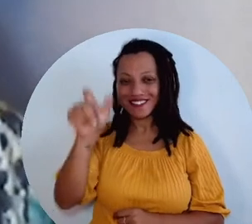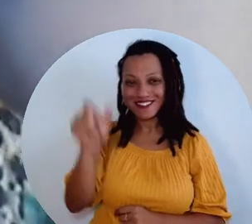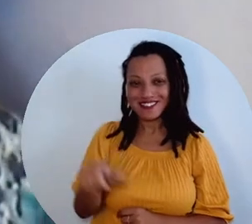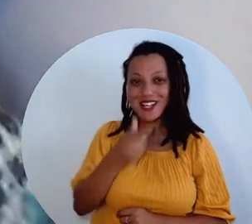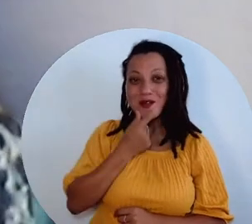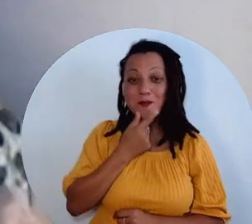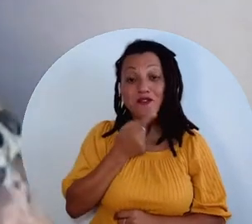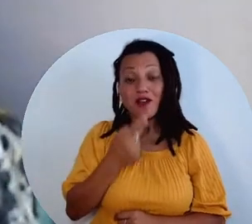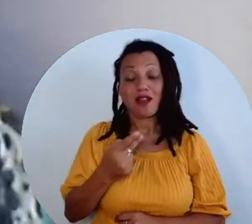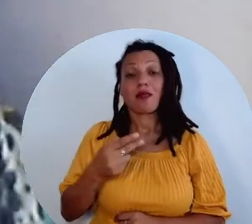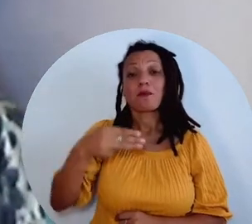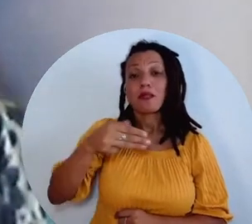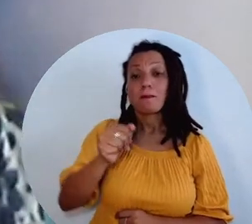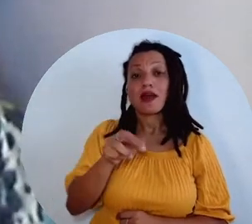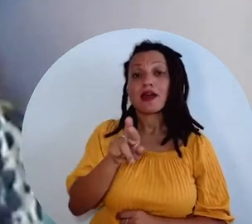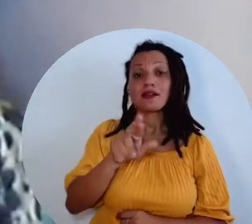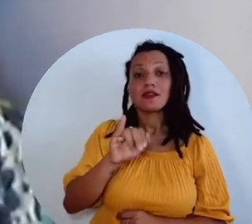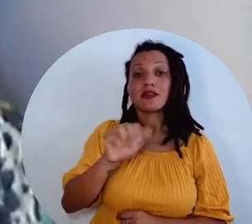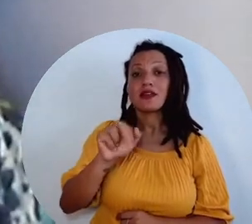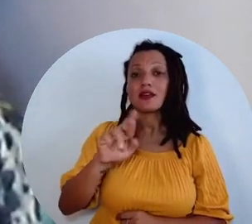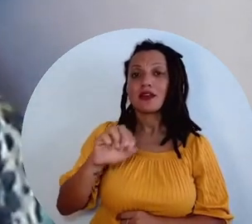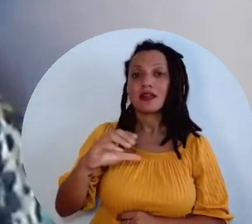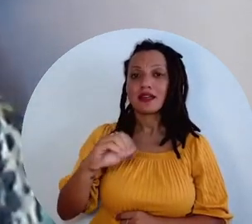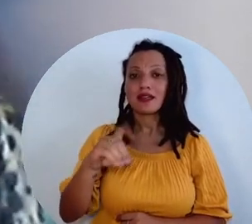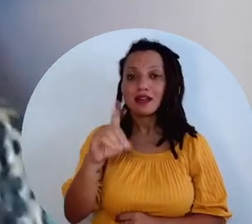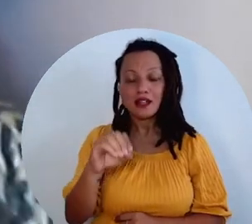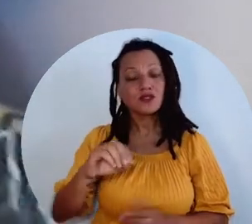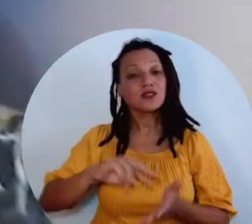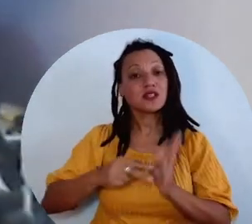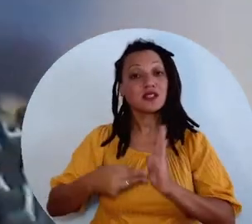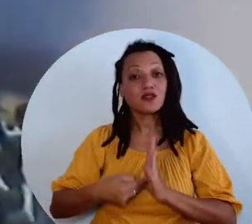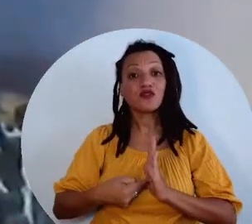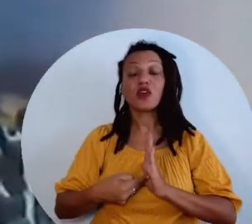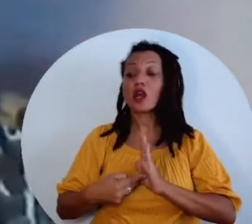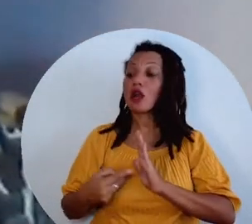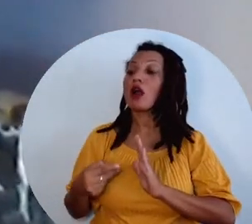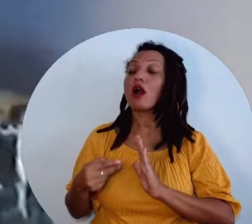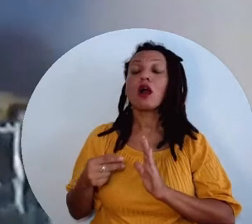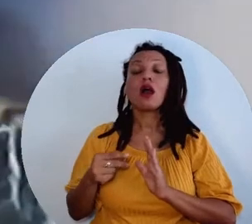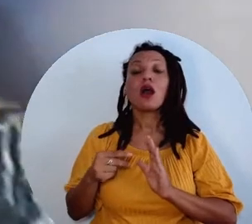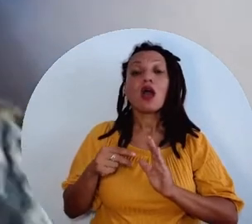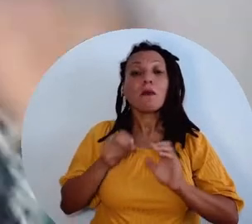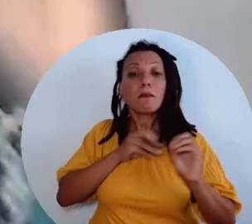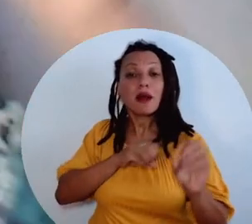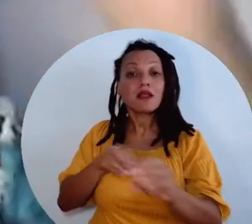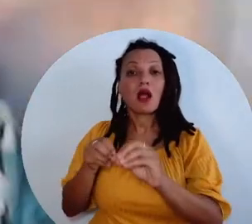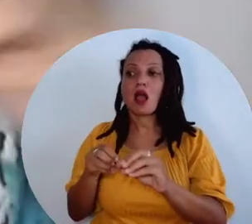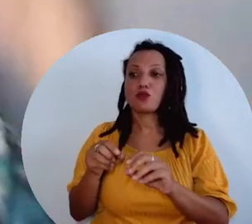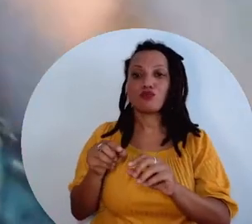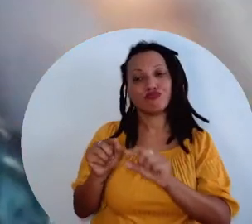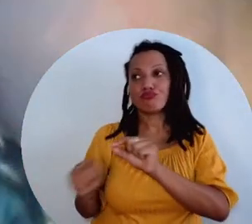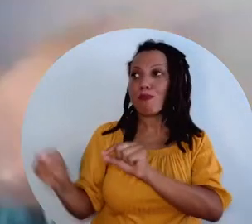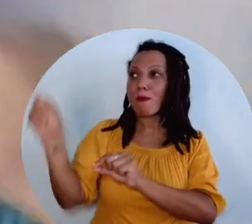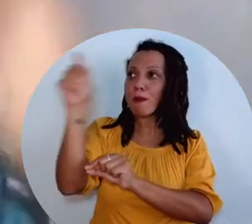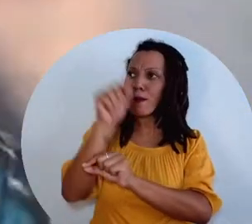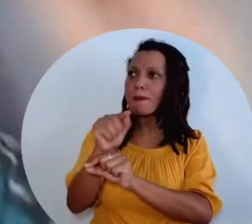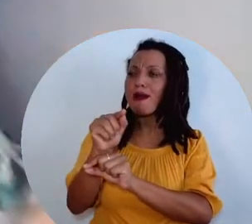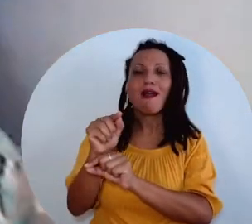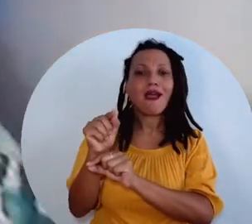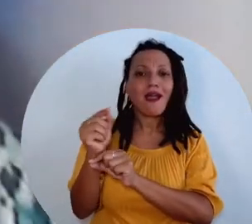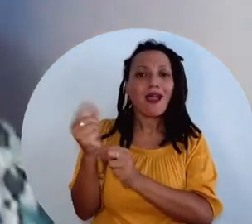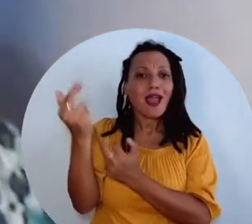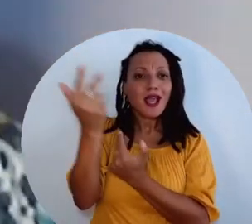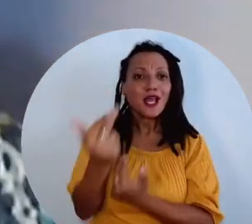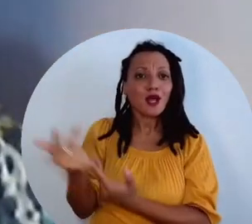o matriarcado, ele é um ponto civilizatório, um desses pontos comuns, né, que é reproduzido